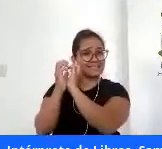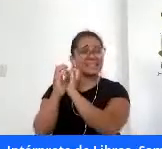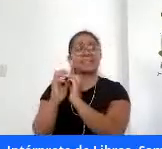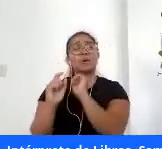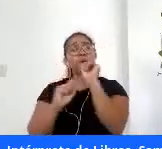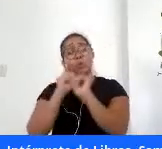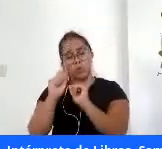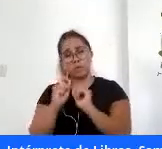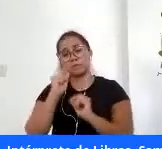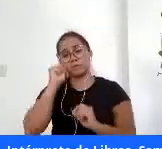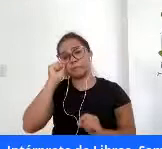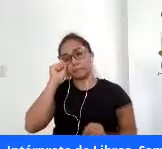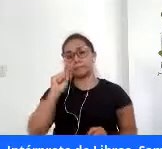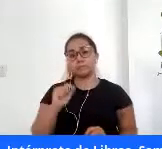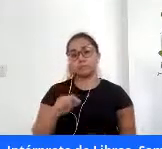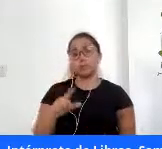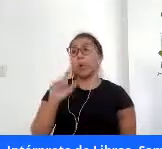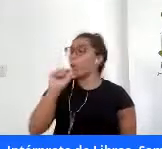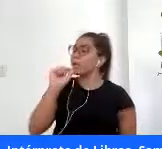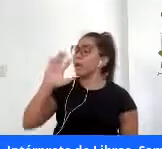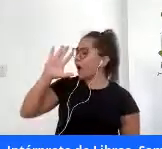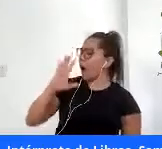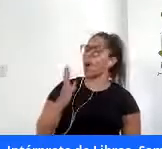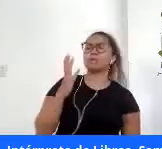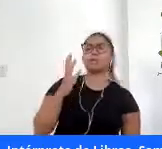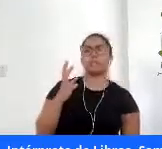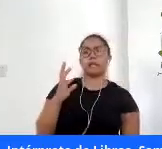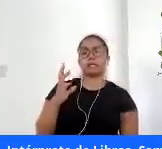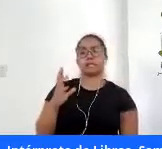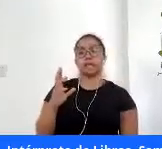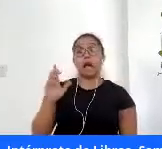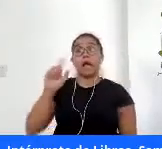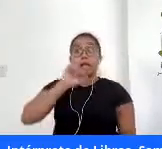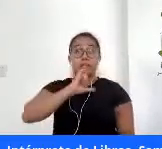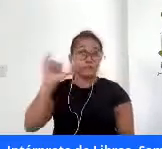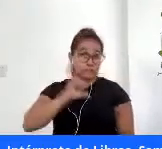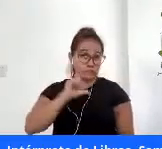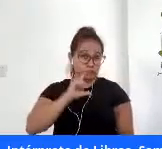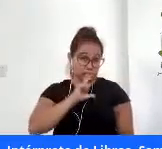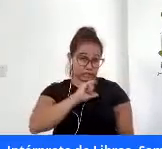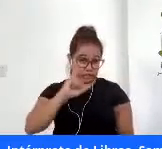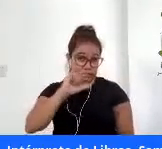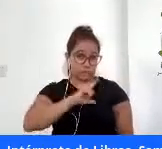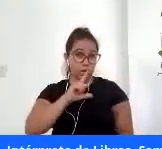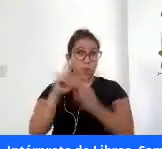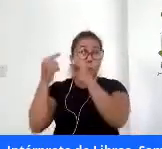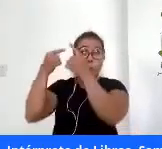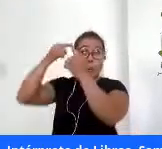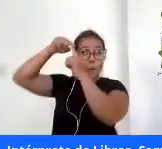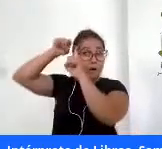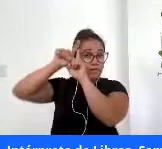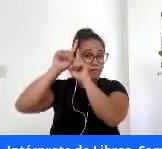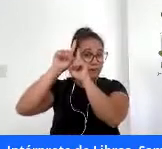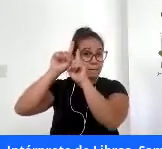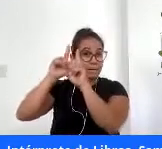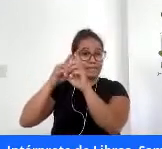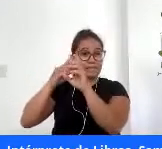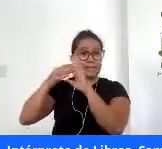onde o que pode acontecer, né? Um vaso pode sofrer um entupimento no cérebro e aí vai gerar uma